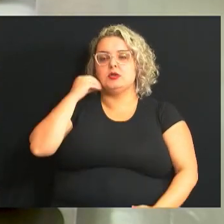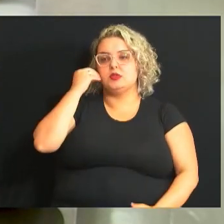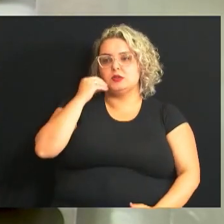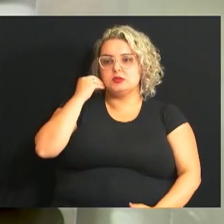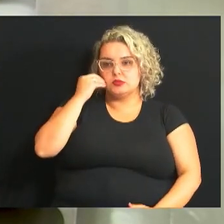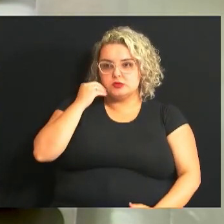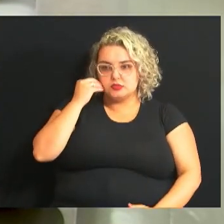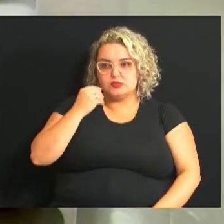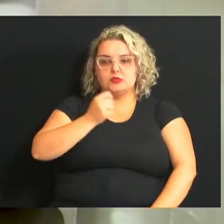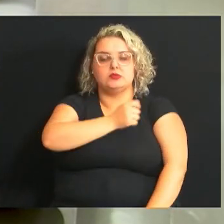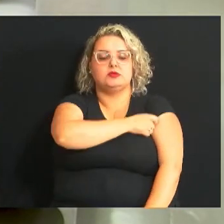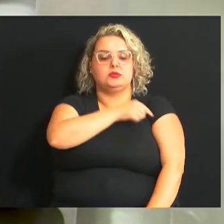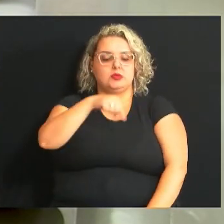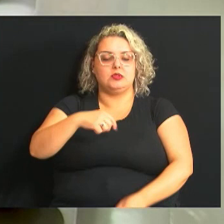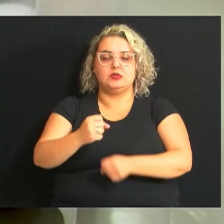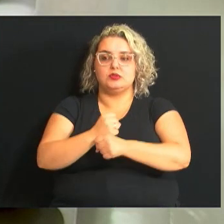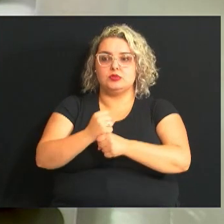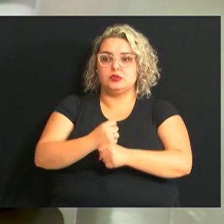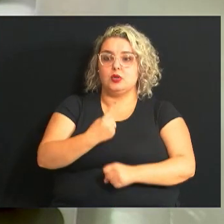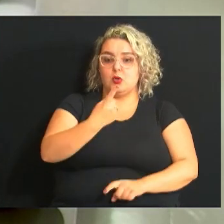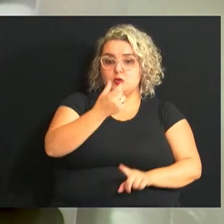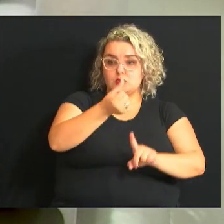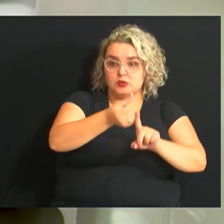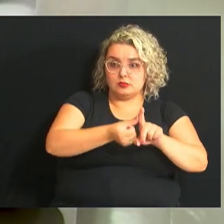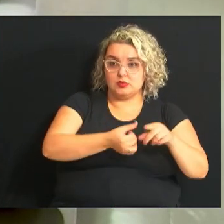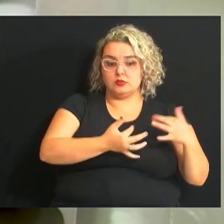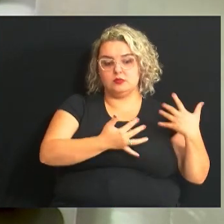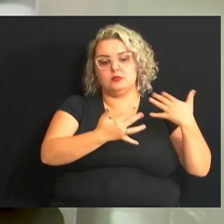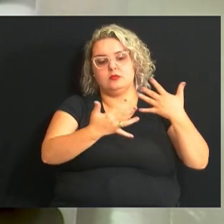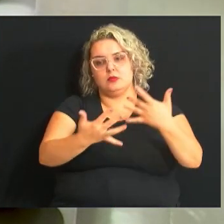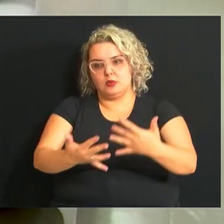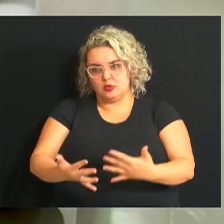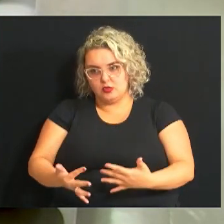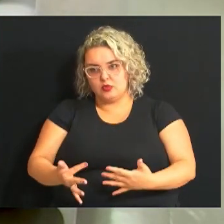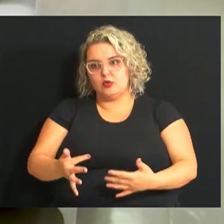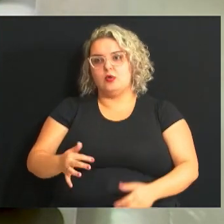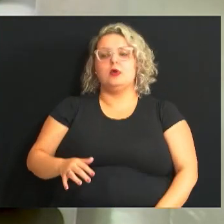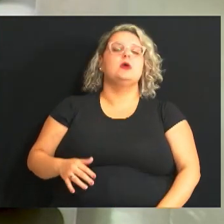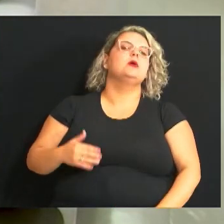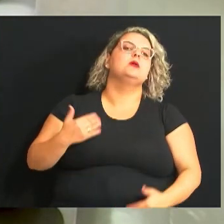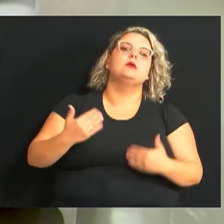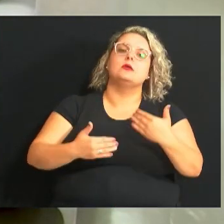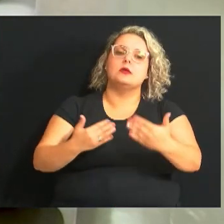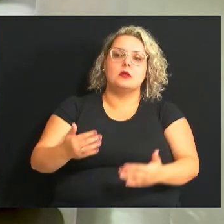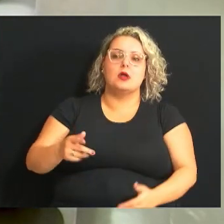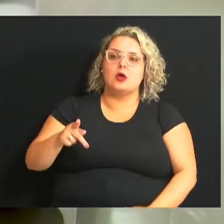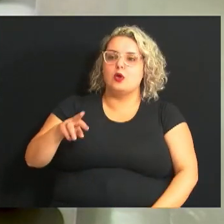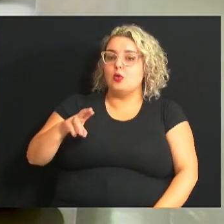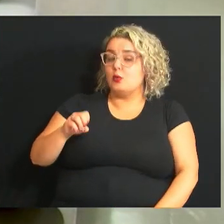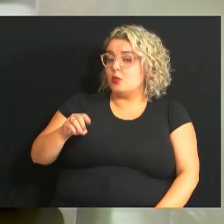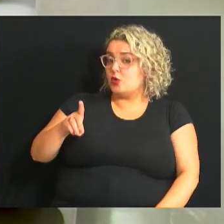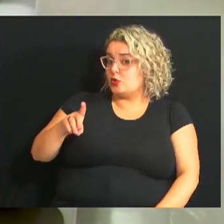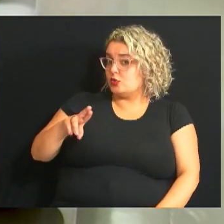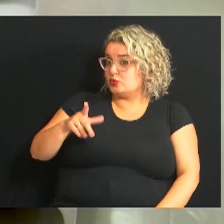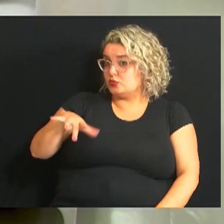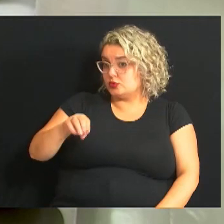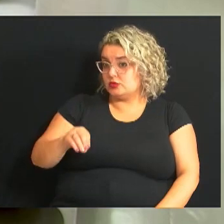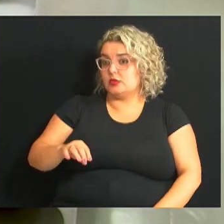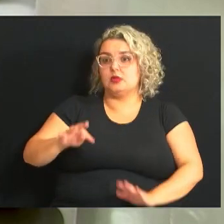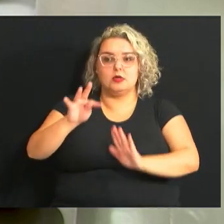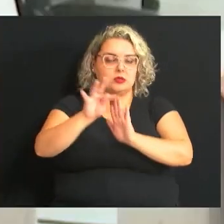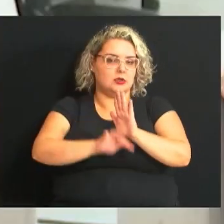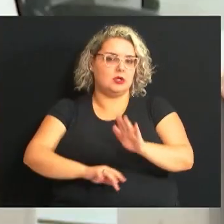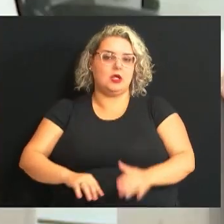ano, um semestre fazendo esse percurso formativo, que passa, então, portanto, produção textual, linguagens de exatas,